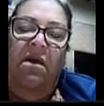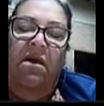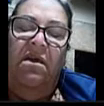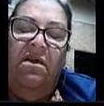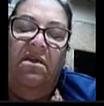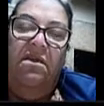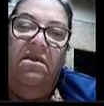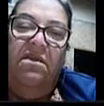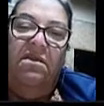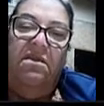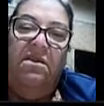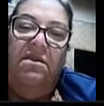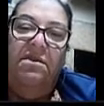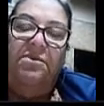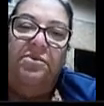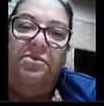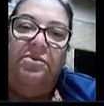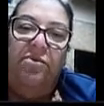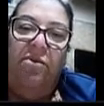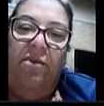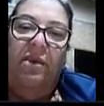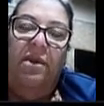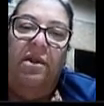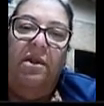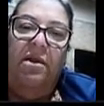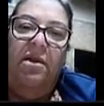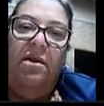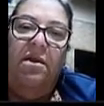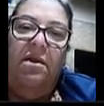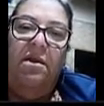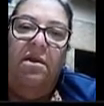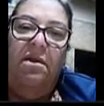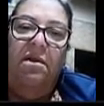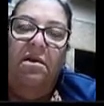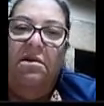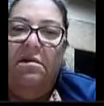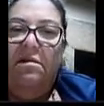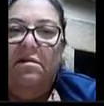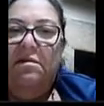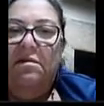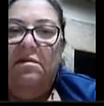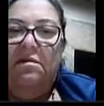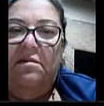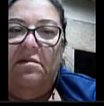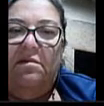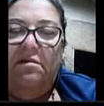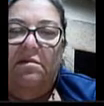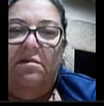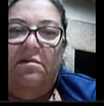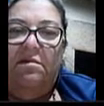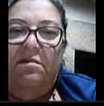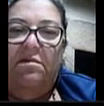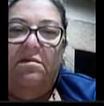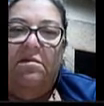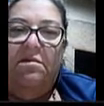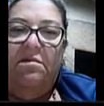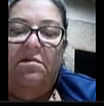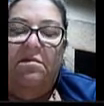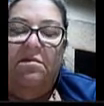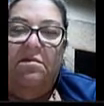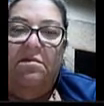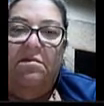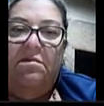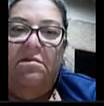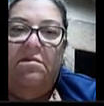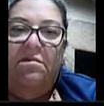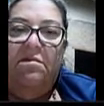criança que tem deficiência intelectual, porque muitas vezes a criança com deficiência intelectual, ela nem discrimina que todo mundo está dando conta